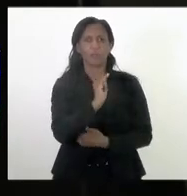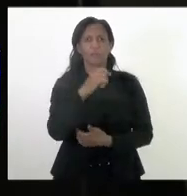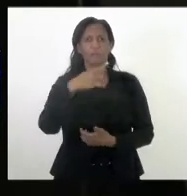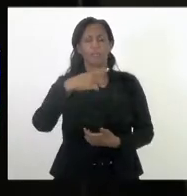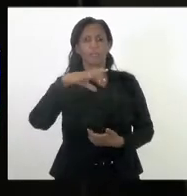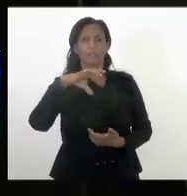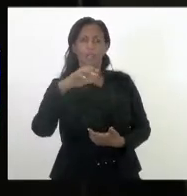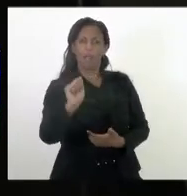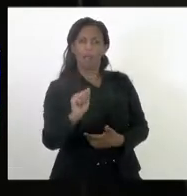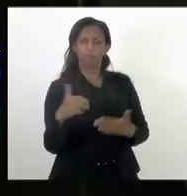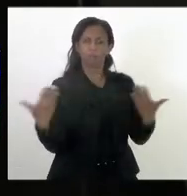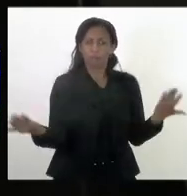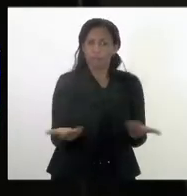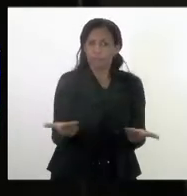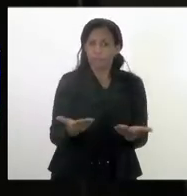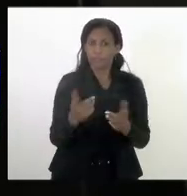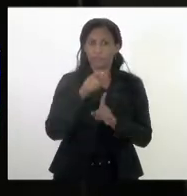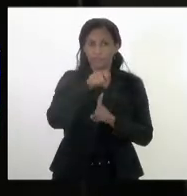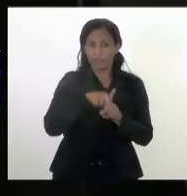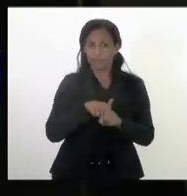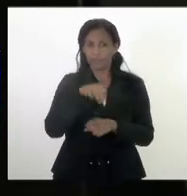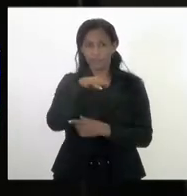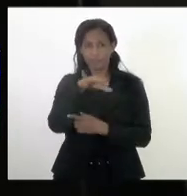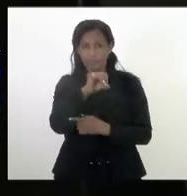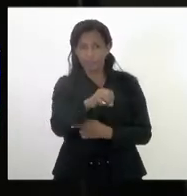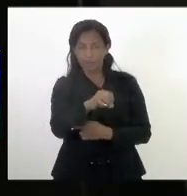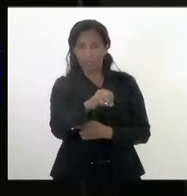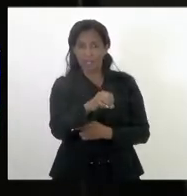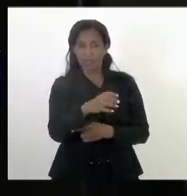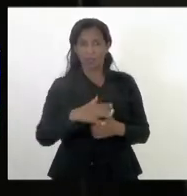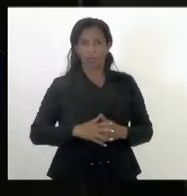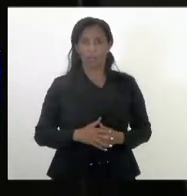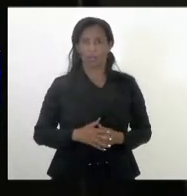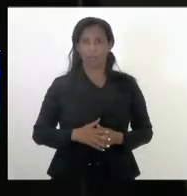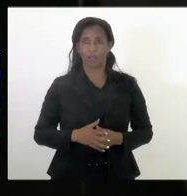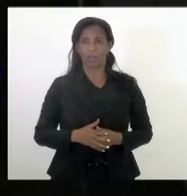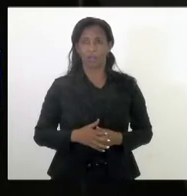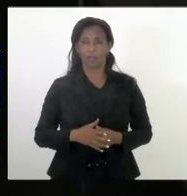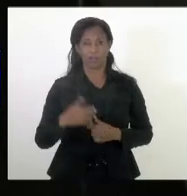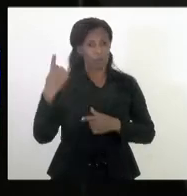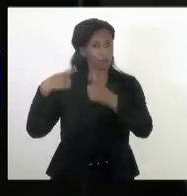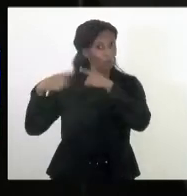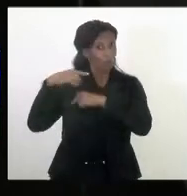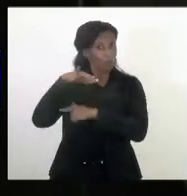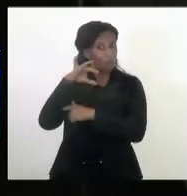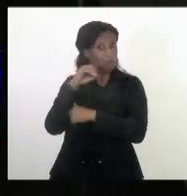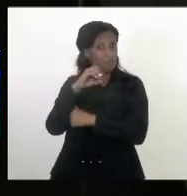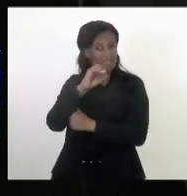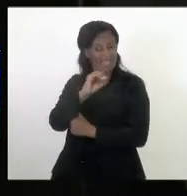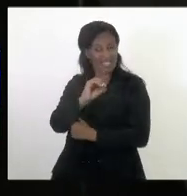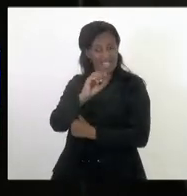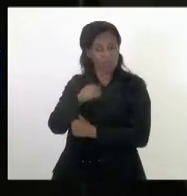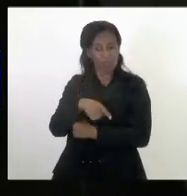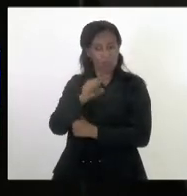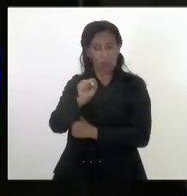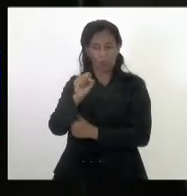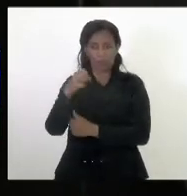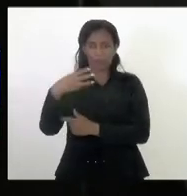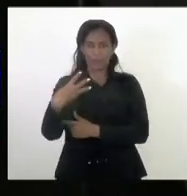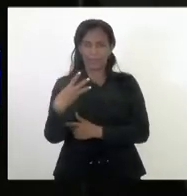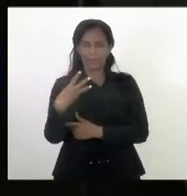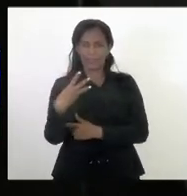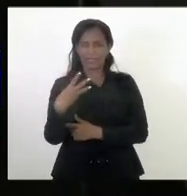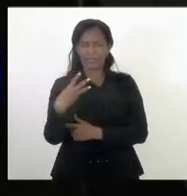E hoje, no mês de maio, a inflação do mês de maio foi 0,83%. A